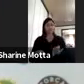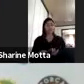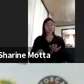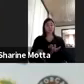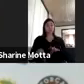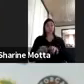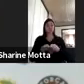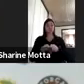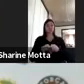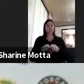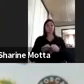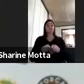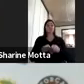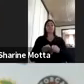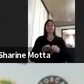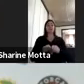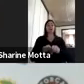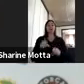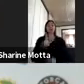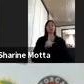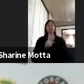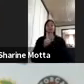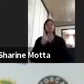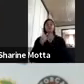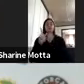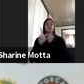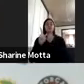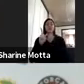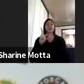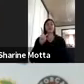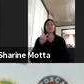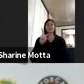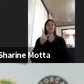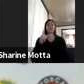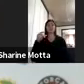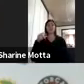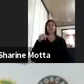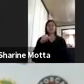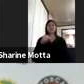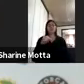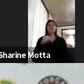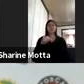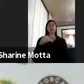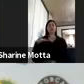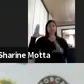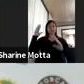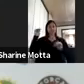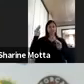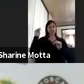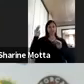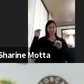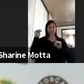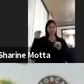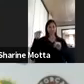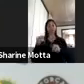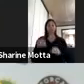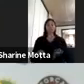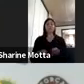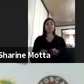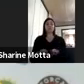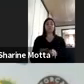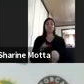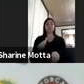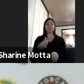é formada pela Universidade Pablo de Olavide, de Sevilha, Espanha, membro